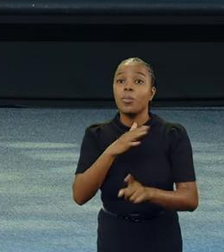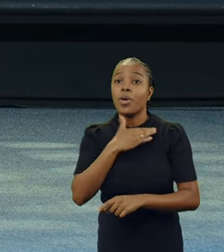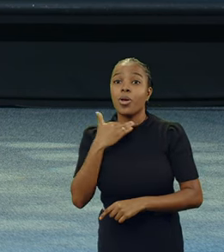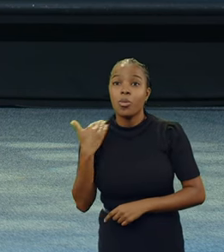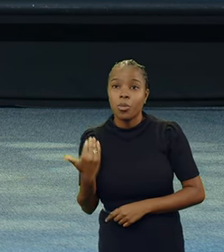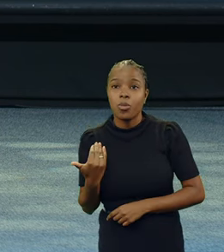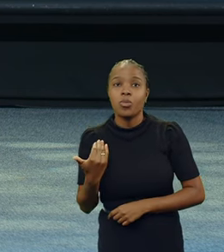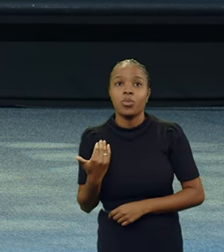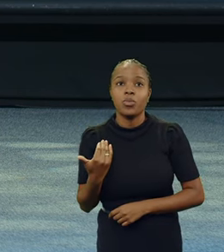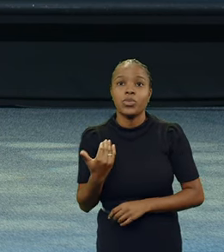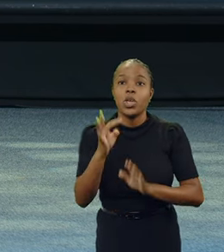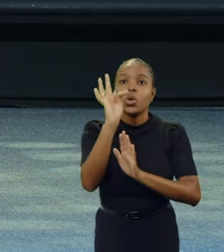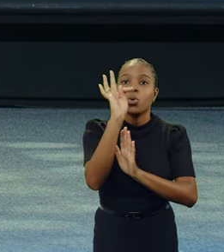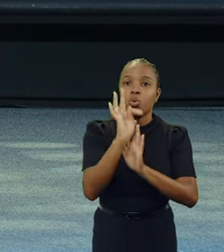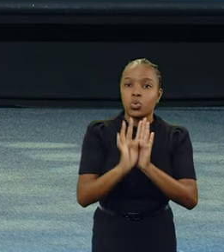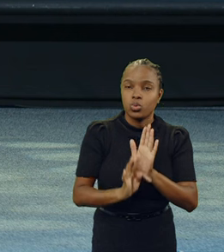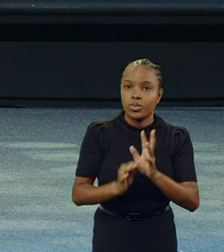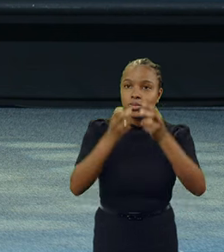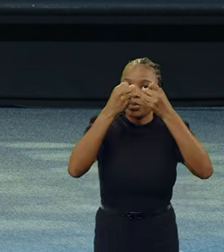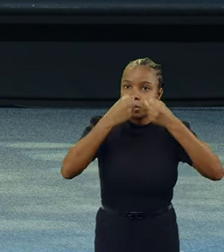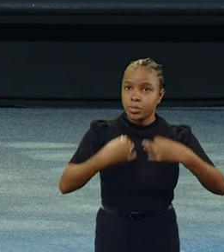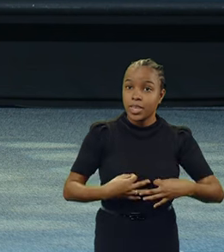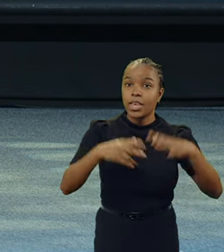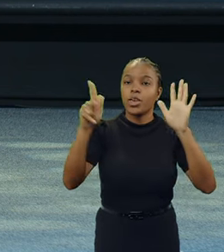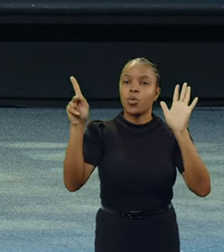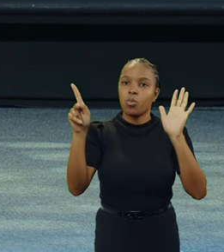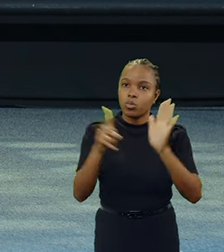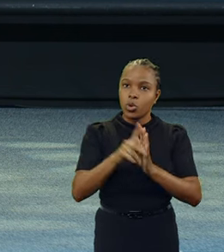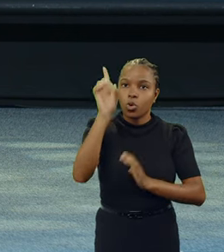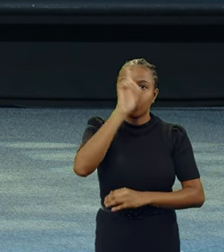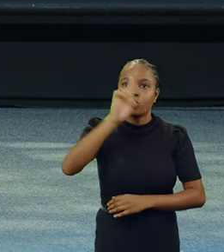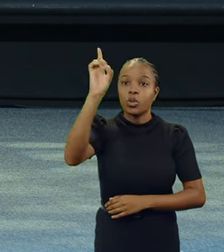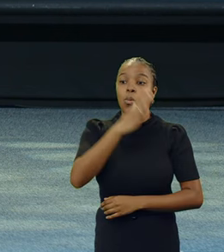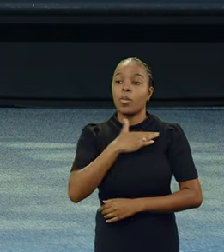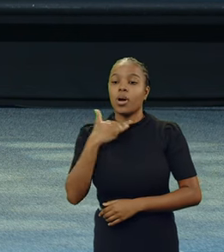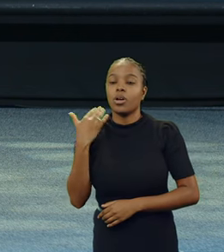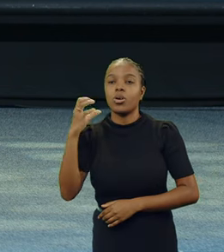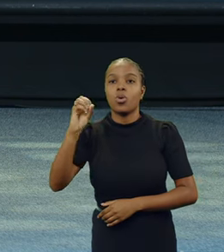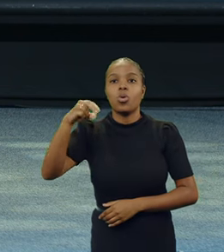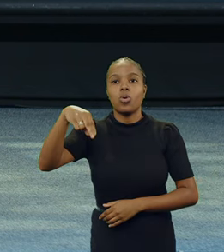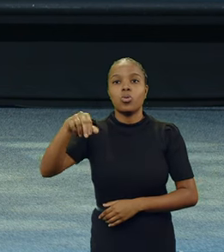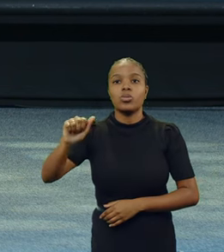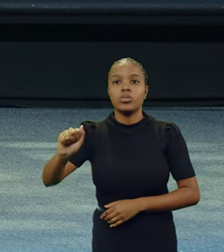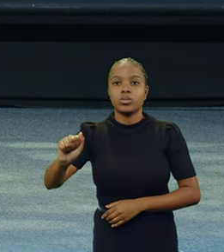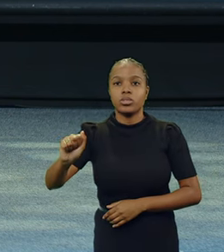E o texto diz: Deus o matou. Diga comigo: Deus o matou.